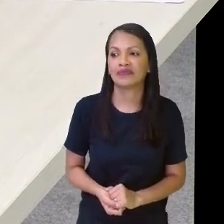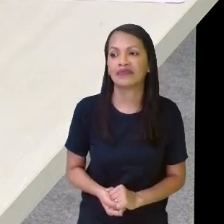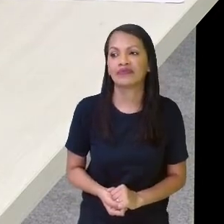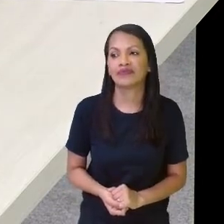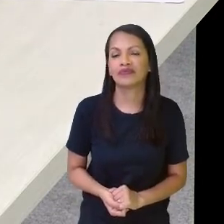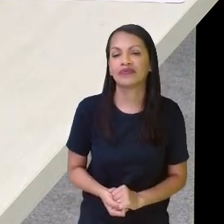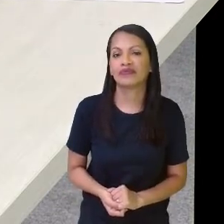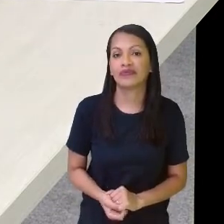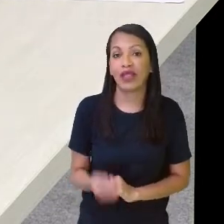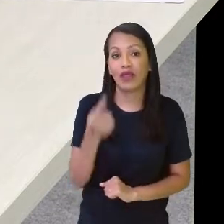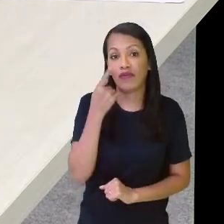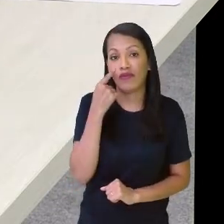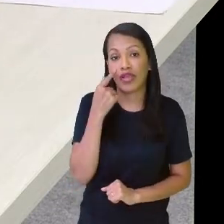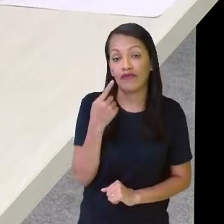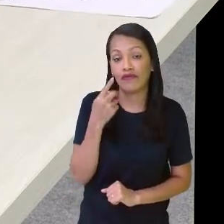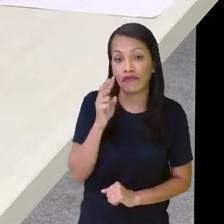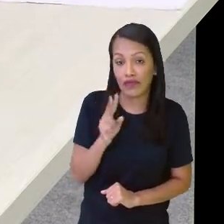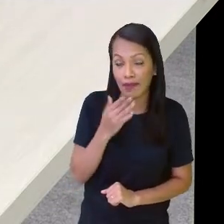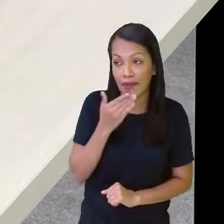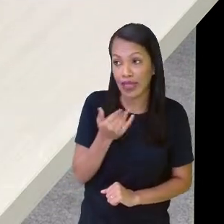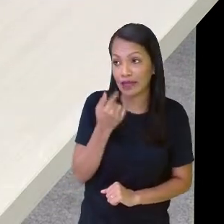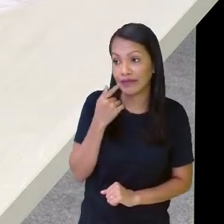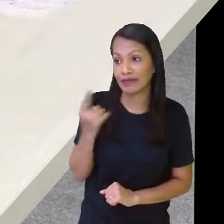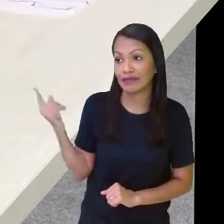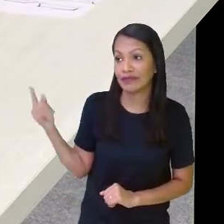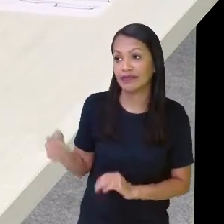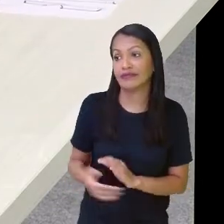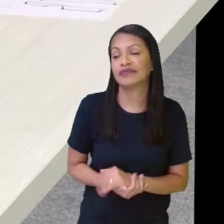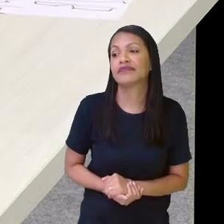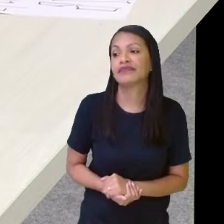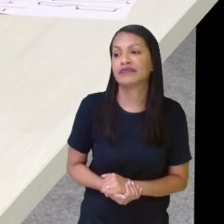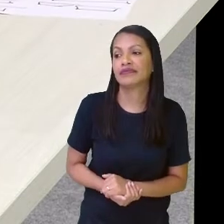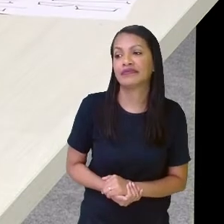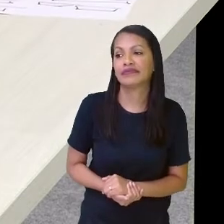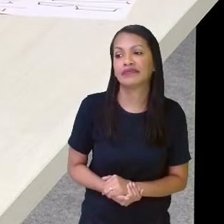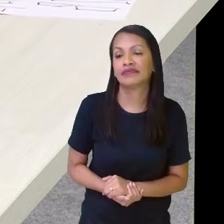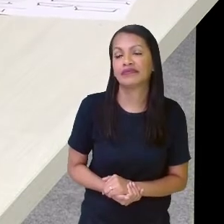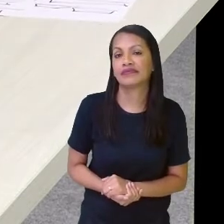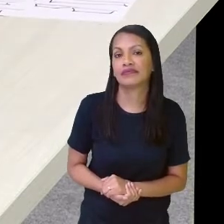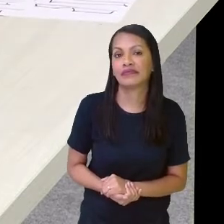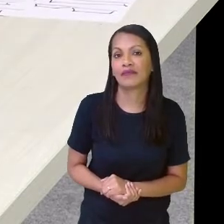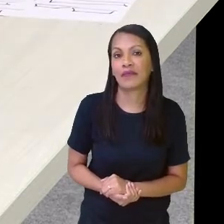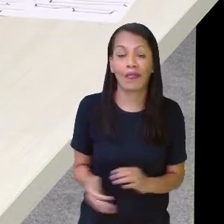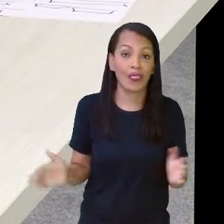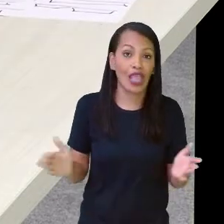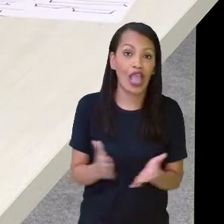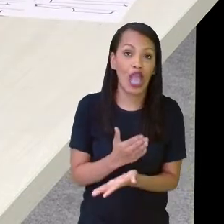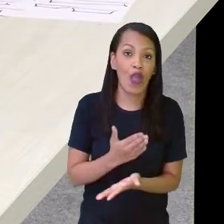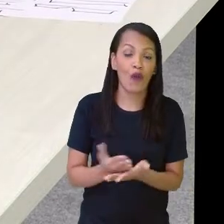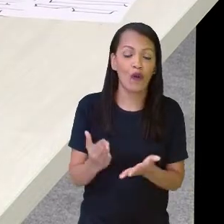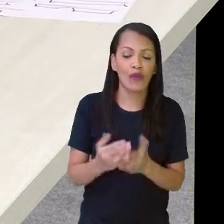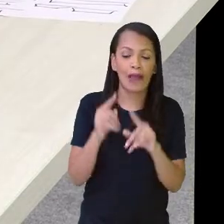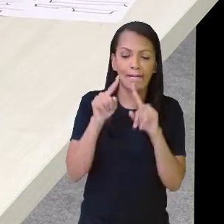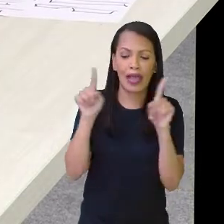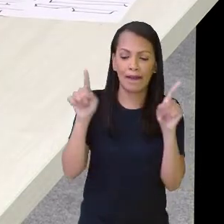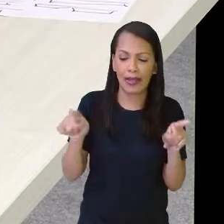deixa eu tirar aqui para você ver. Aqui, ó, onde eu fiz, deixa eu colocar assim, alguns contornos aqui,